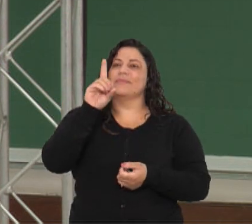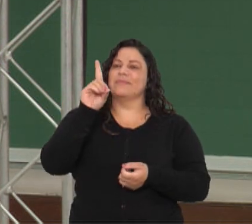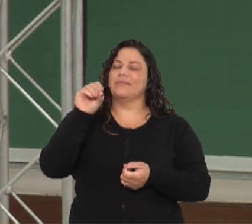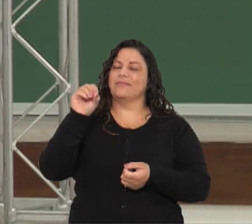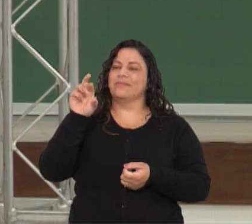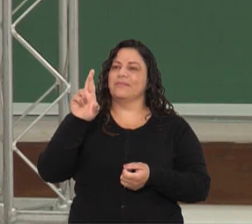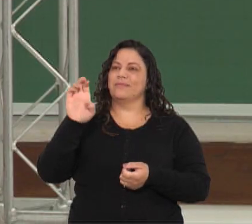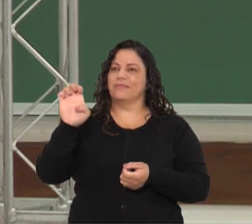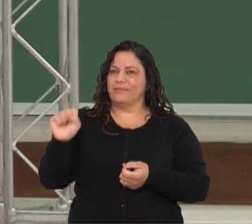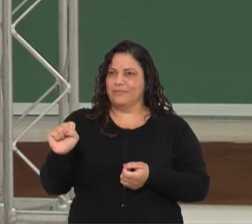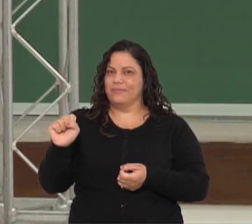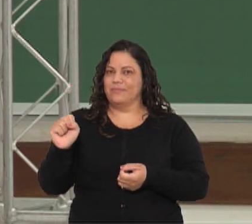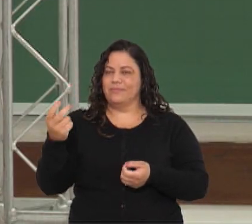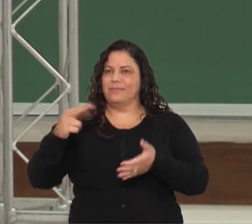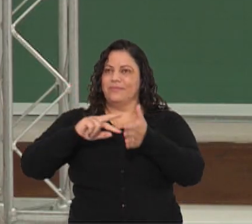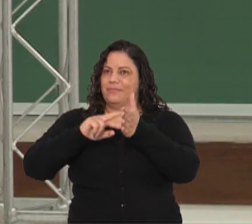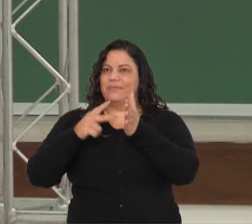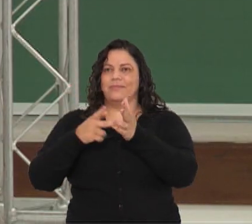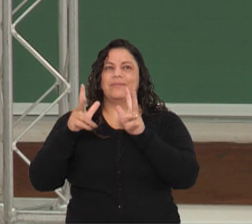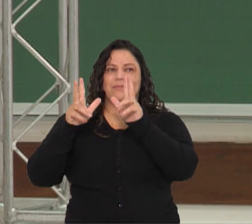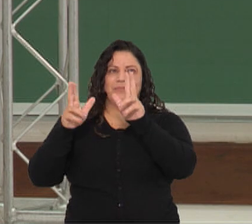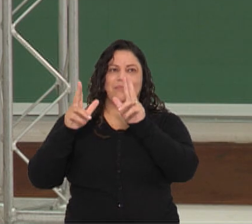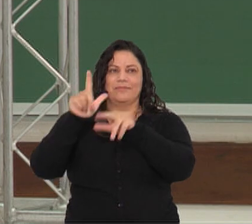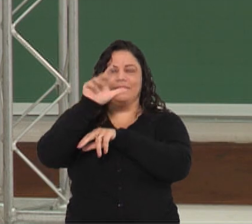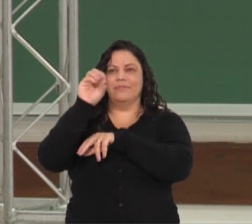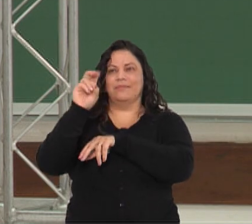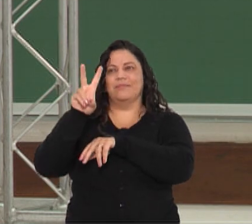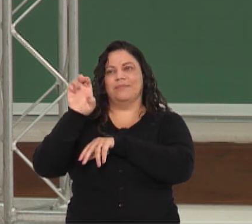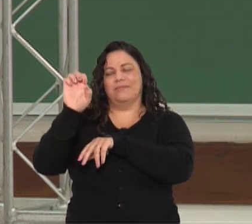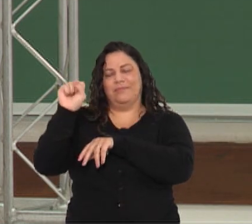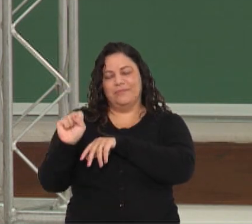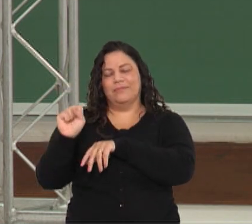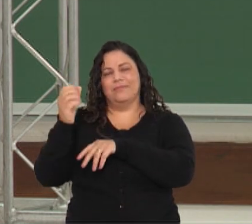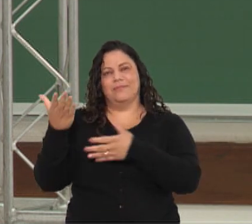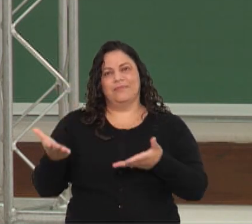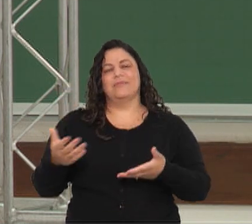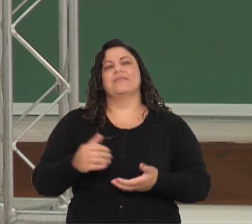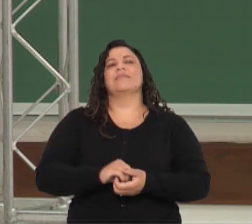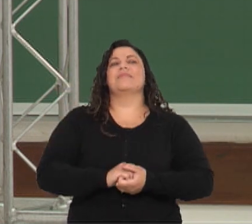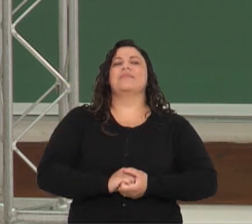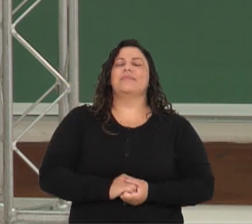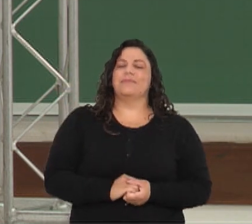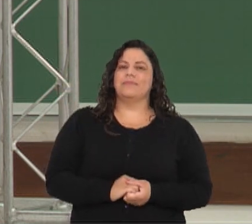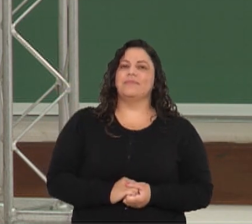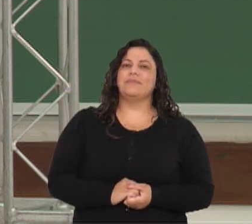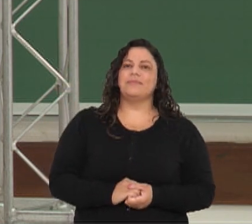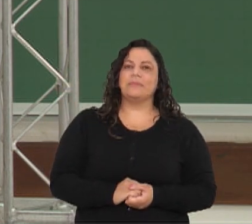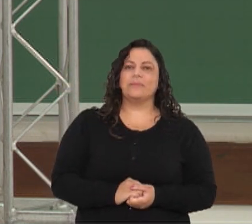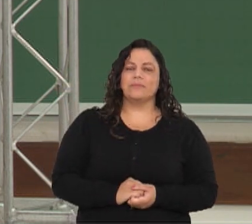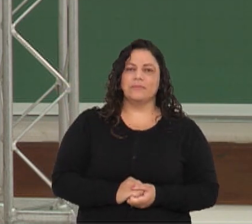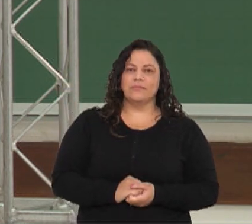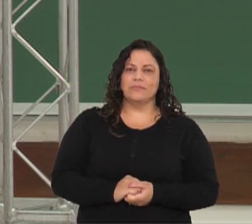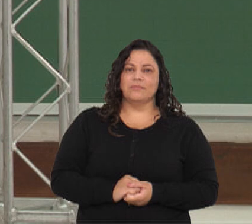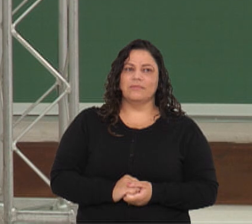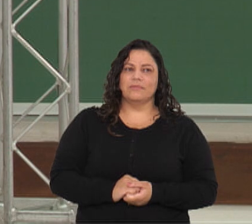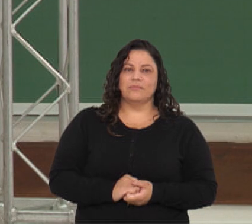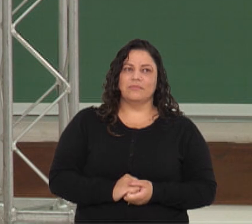Muito bem, vamos agora então verificar. A number 5 dizia assim: He goes to sleep